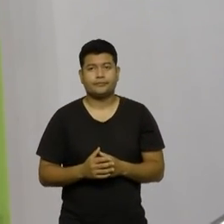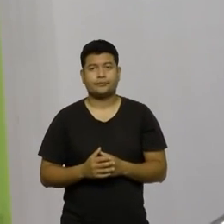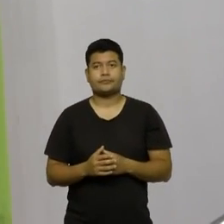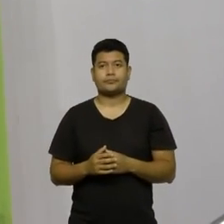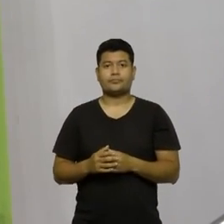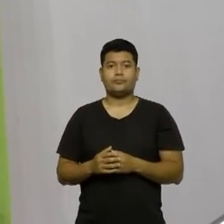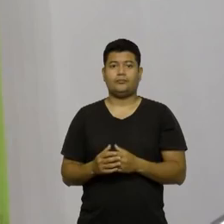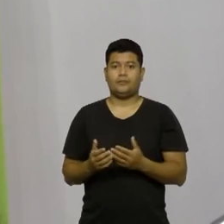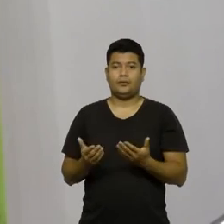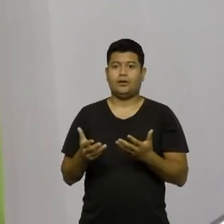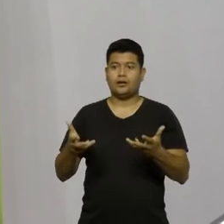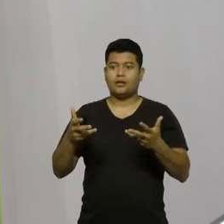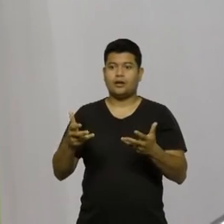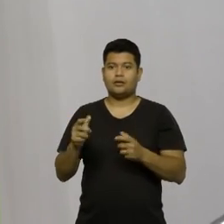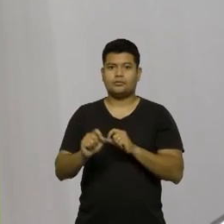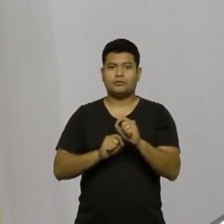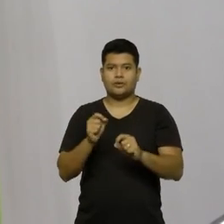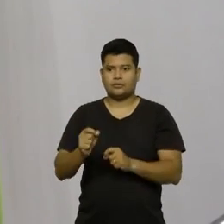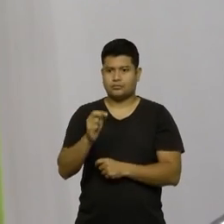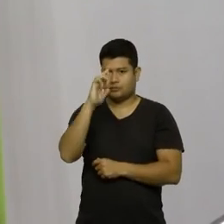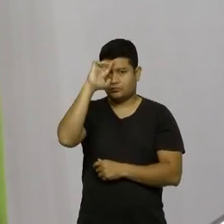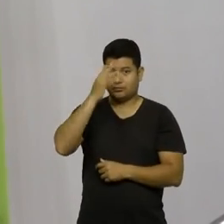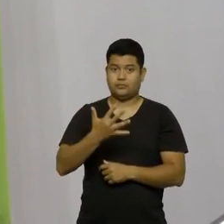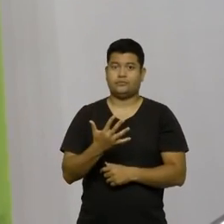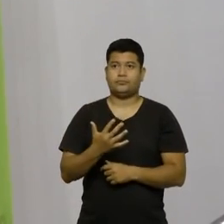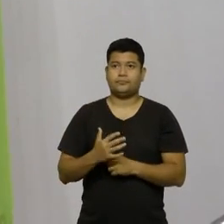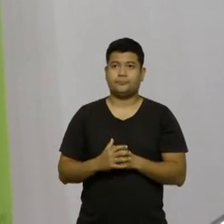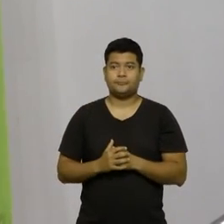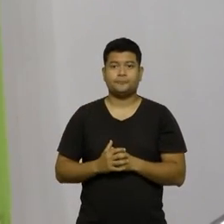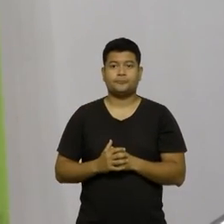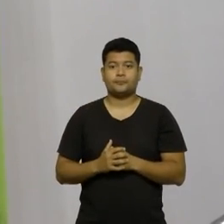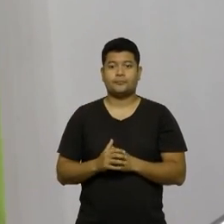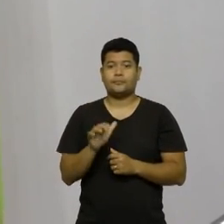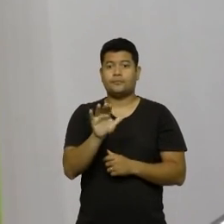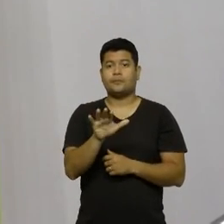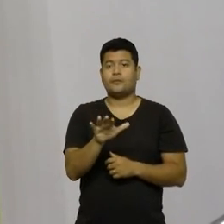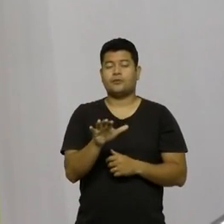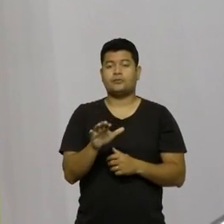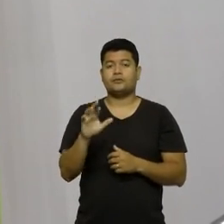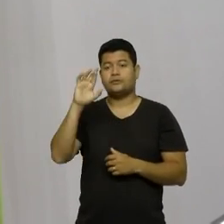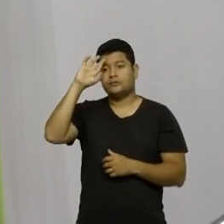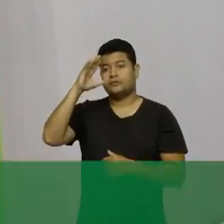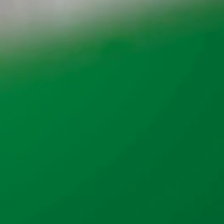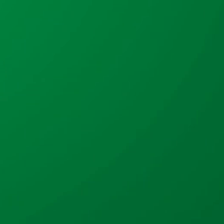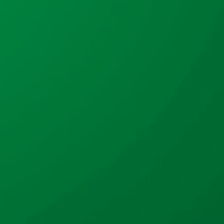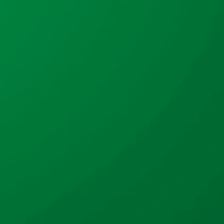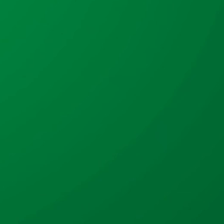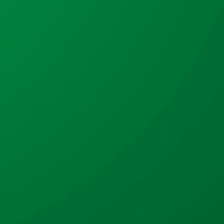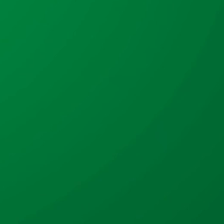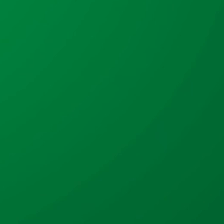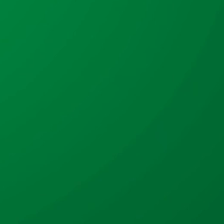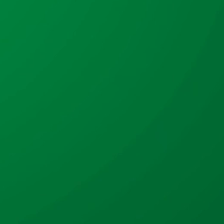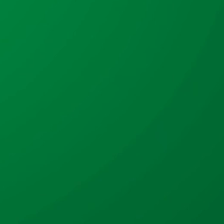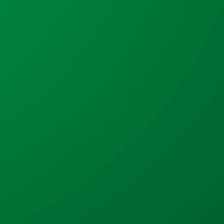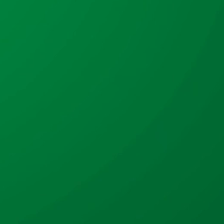buscar solução. Só que essa solução teria que ser naquele momento.